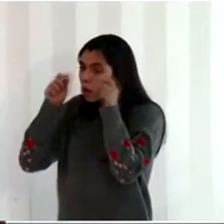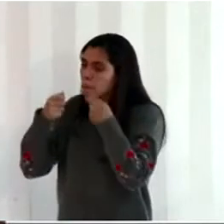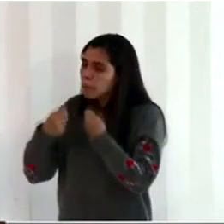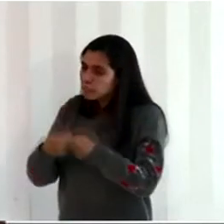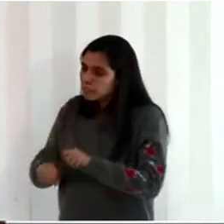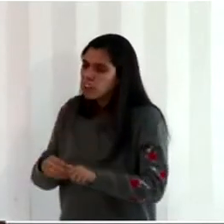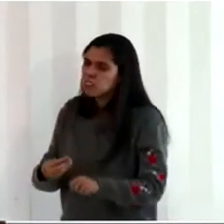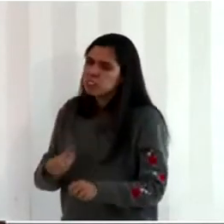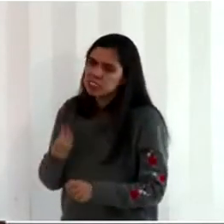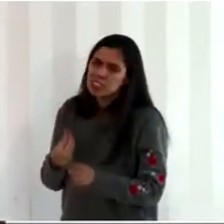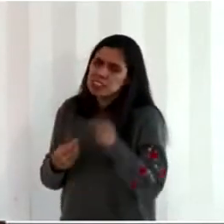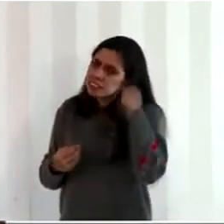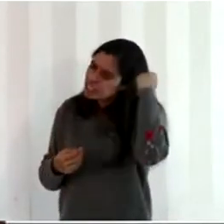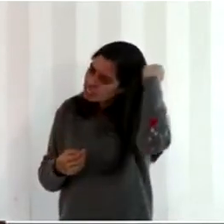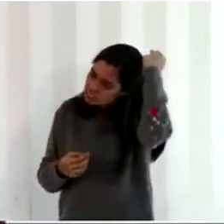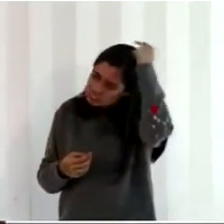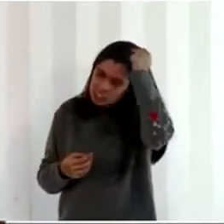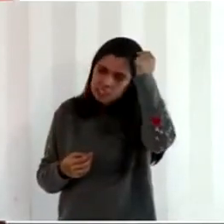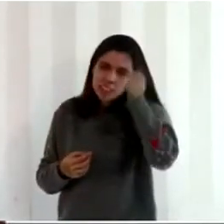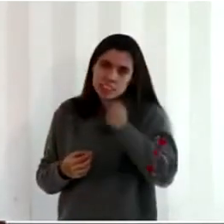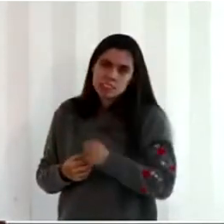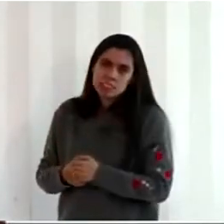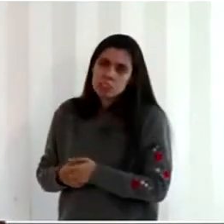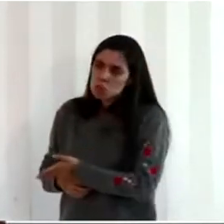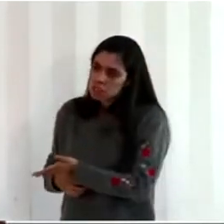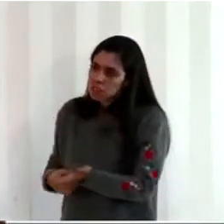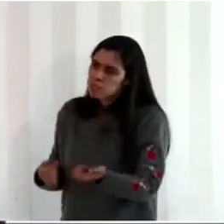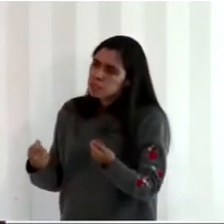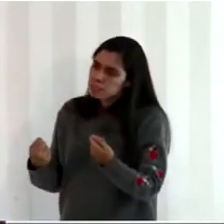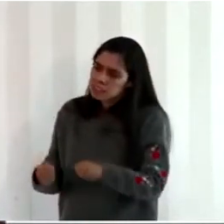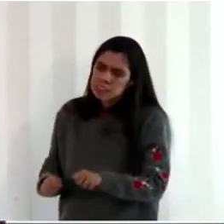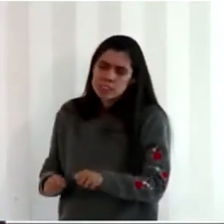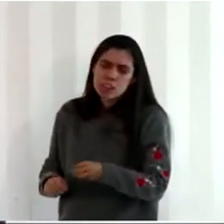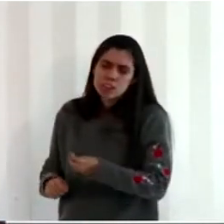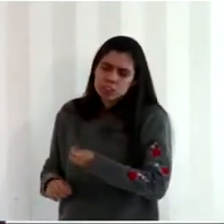imundo. A mesma coisa com a gente.